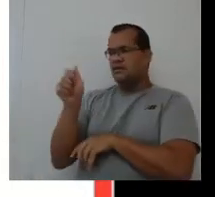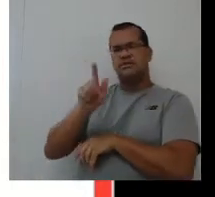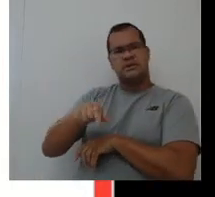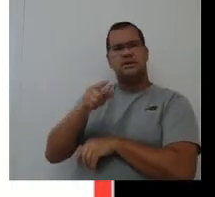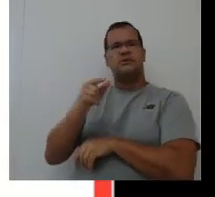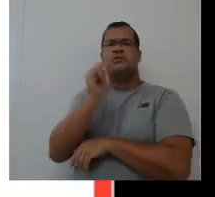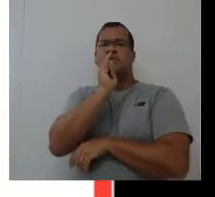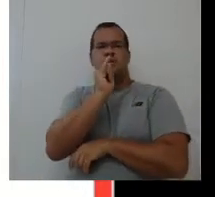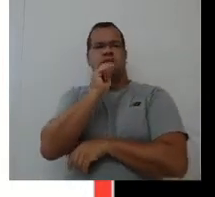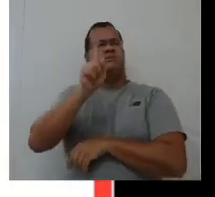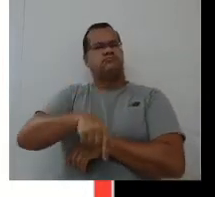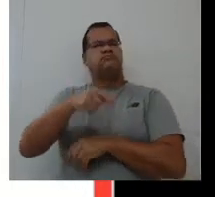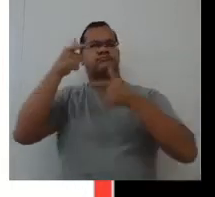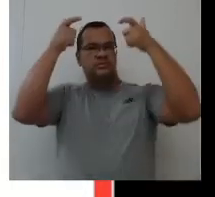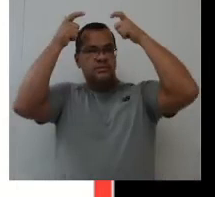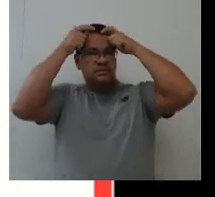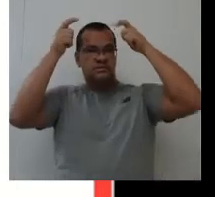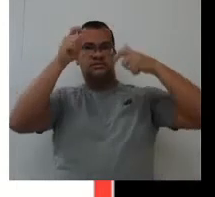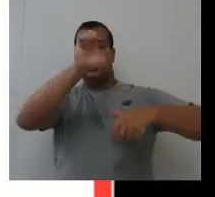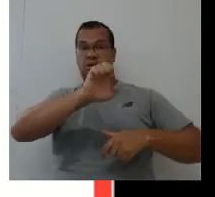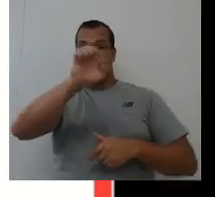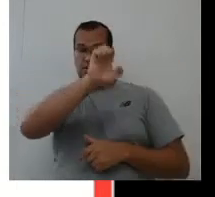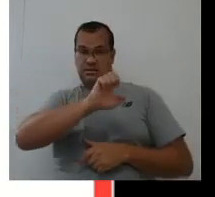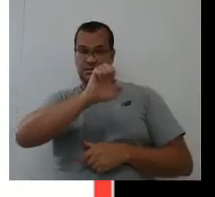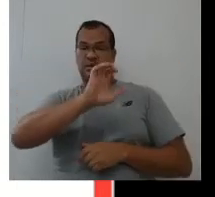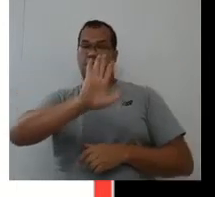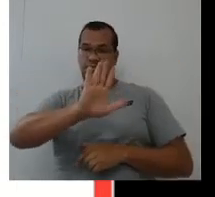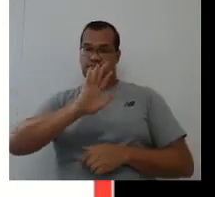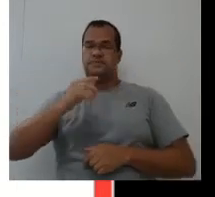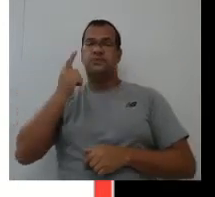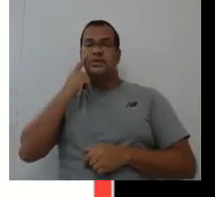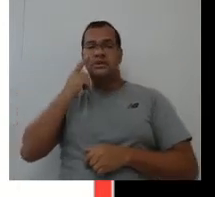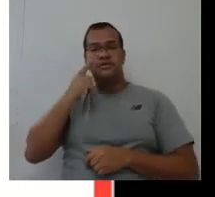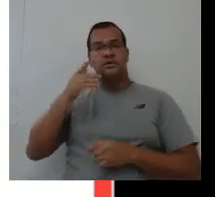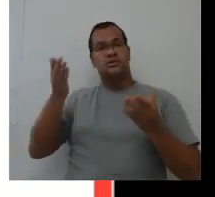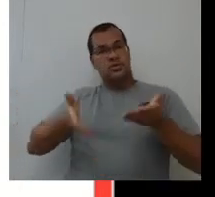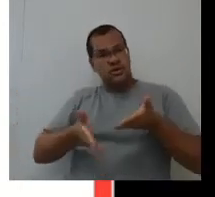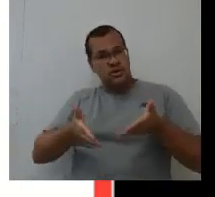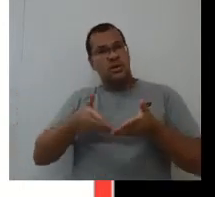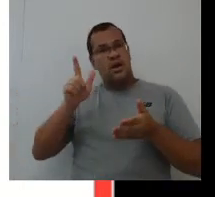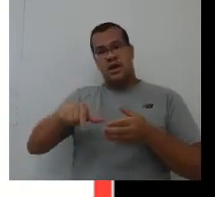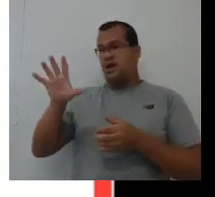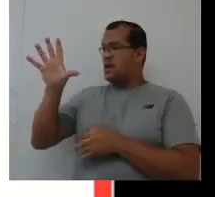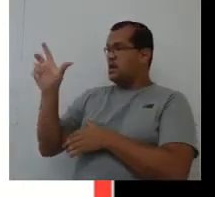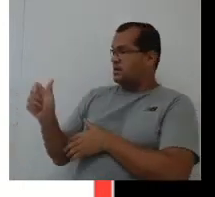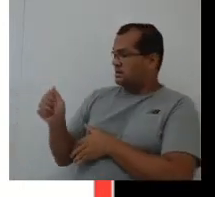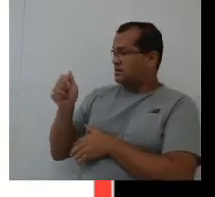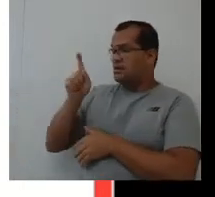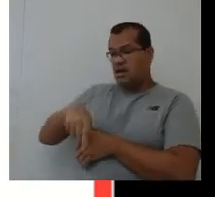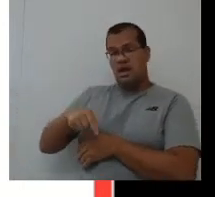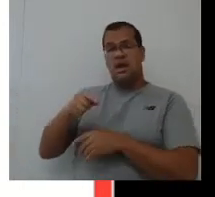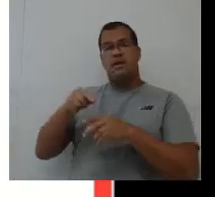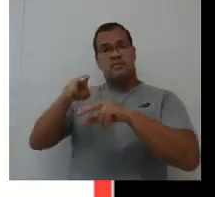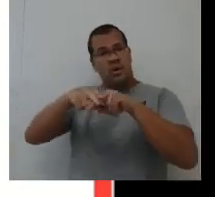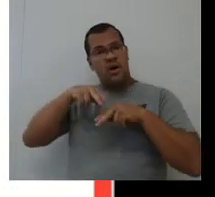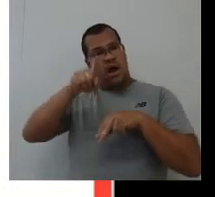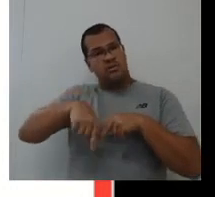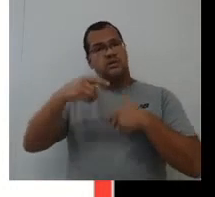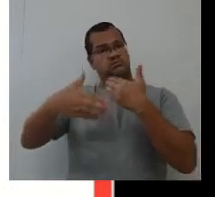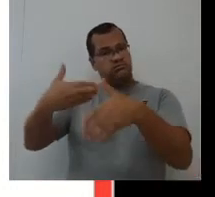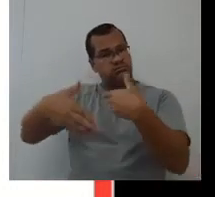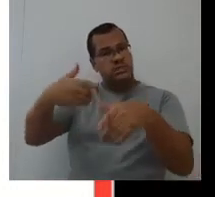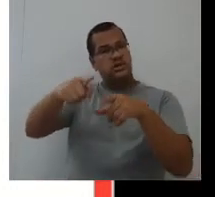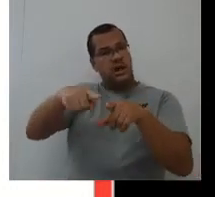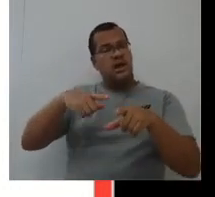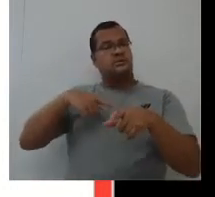grandes exemplos do imperialismo europeu. E aí, o que a gente visualiza hoje na África é também decorrente desse processo que a